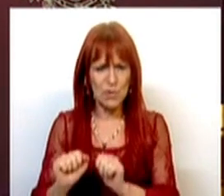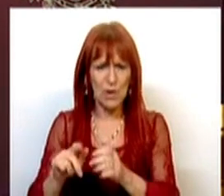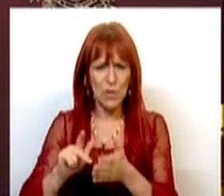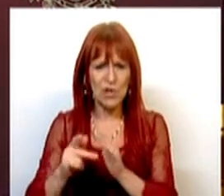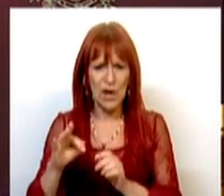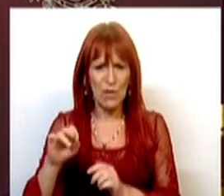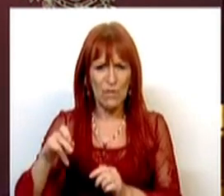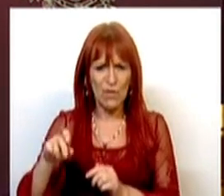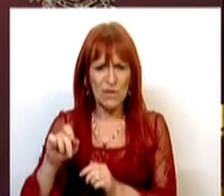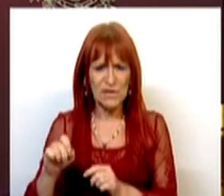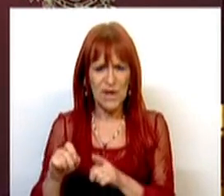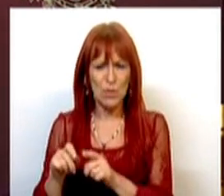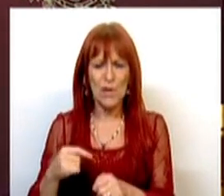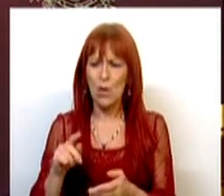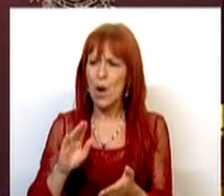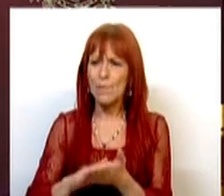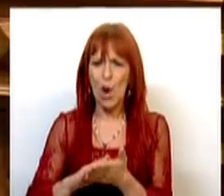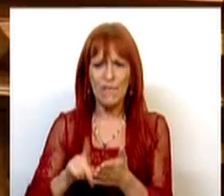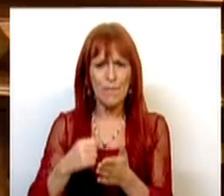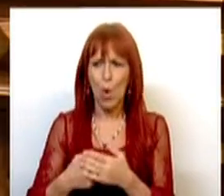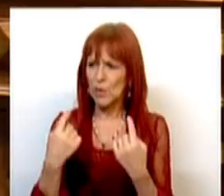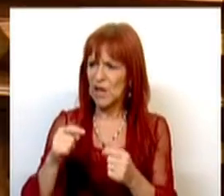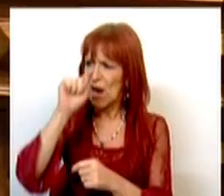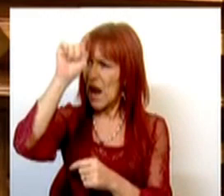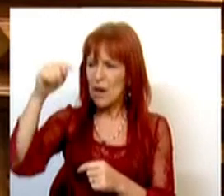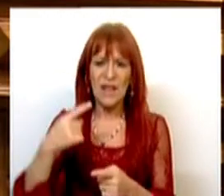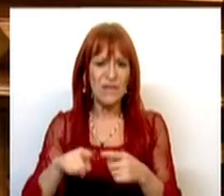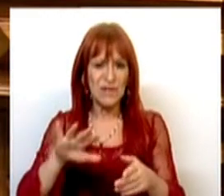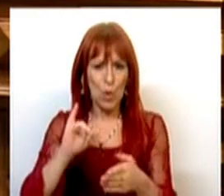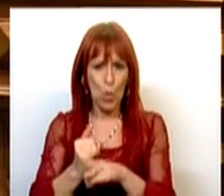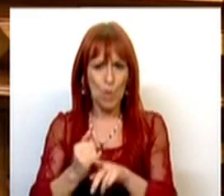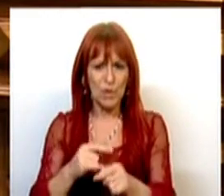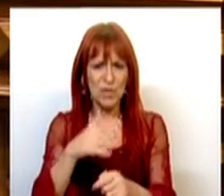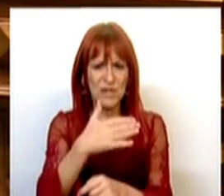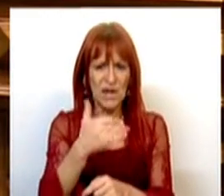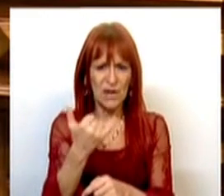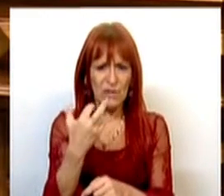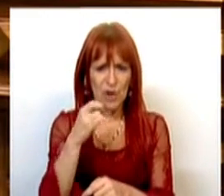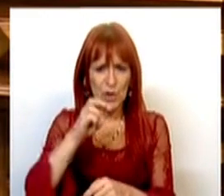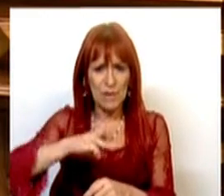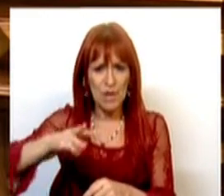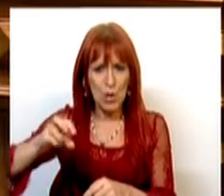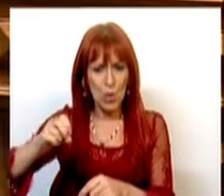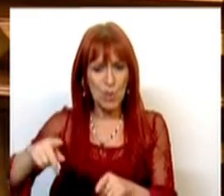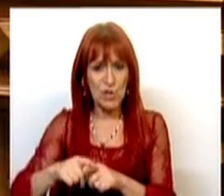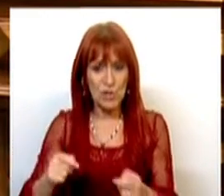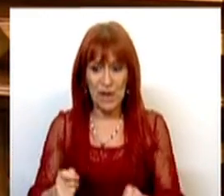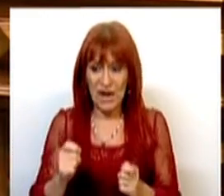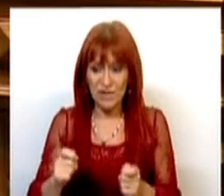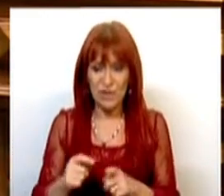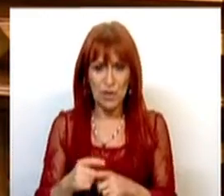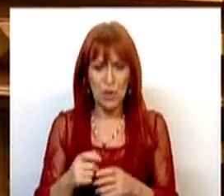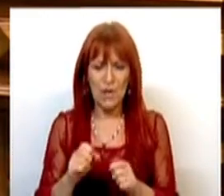engenheiro Fonseca Ferreira, um homem que tinha provas dadas em tantos sítios. Mas olha outra diferença, Sr. Deputado. São 128 milhões de euros que vão ser investidos